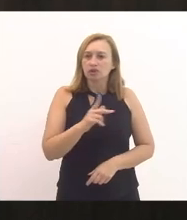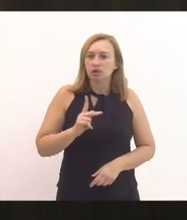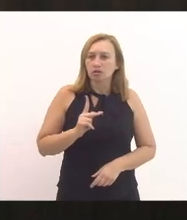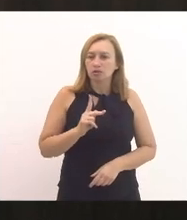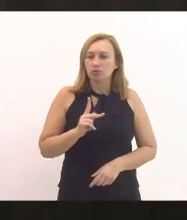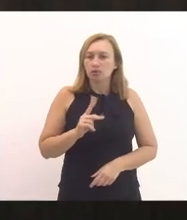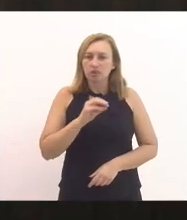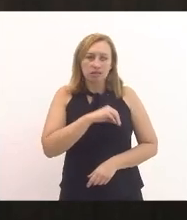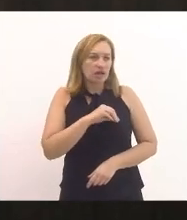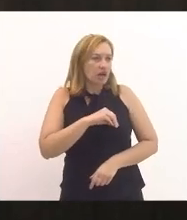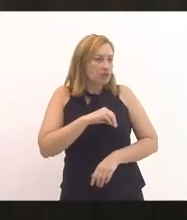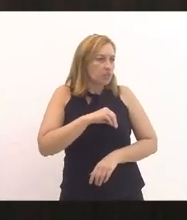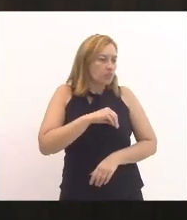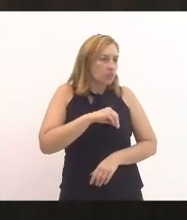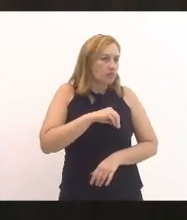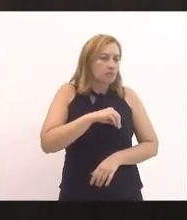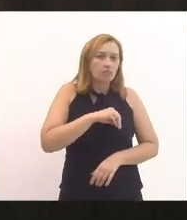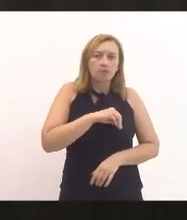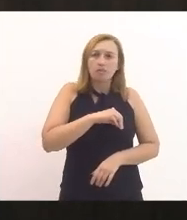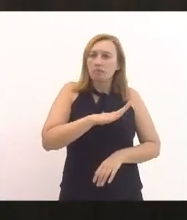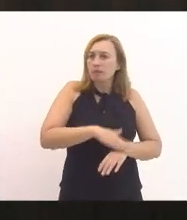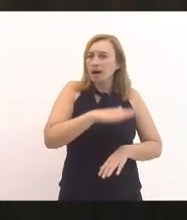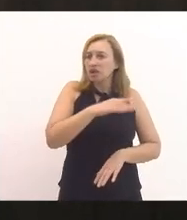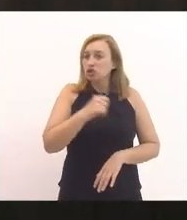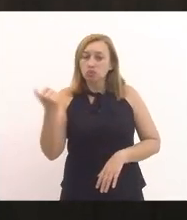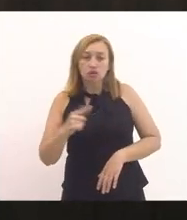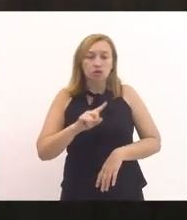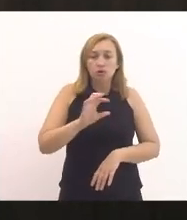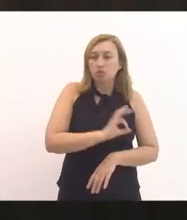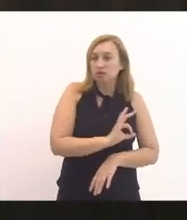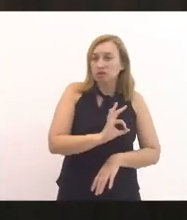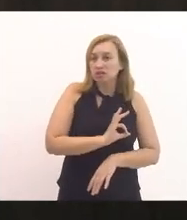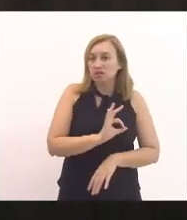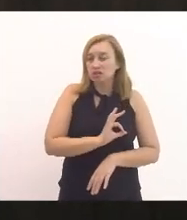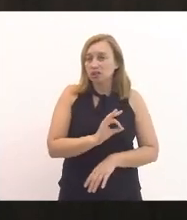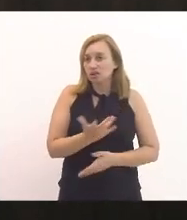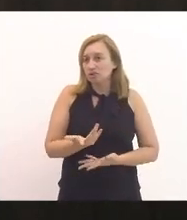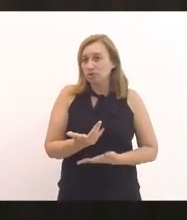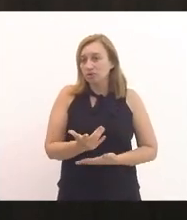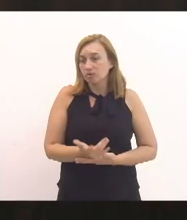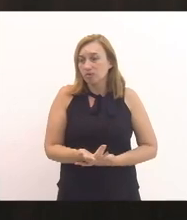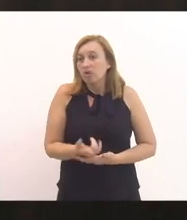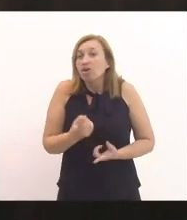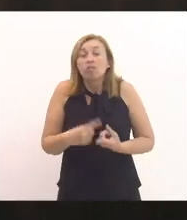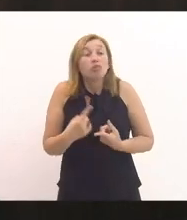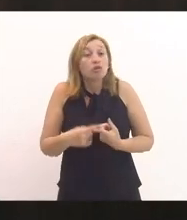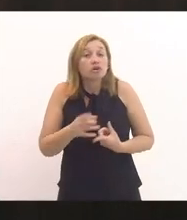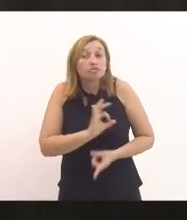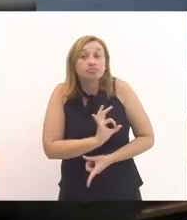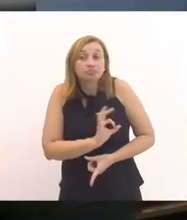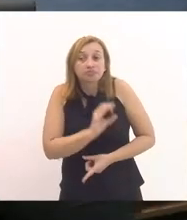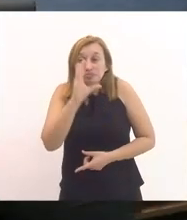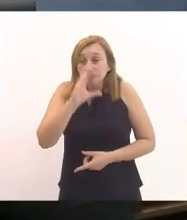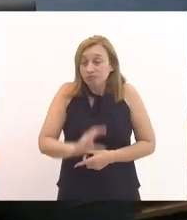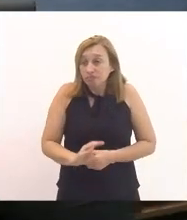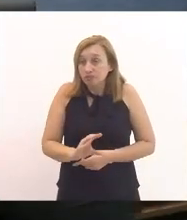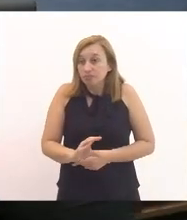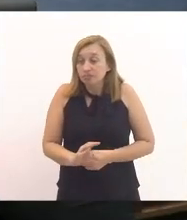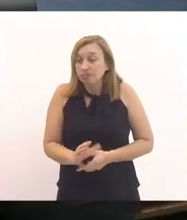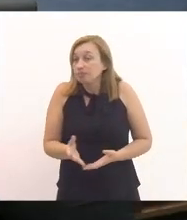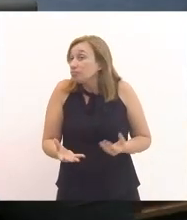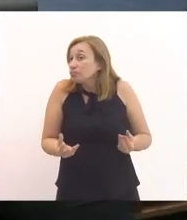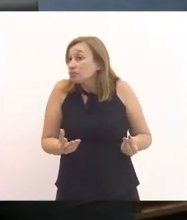mesmo a gente dá mal é um esculacho aqui nesta casa eu Ministro Por que que a polícia civil